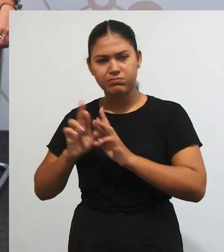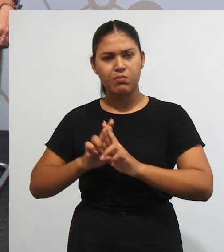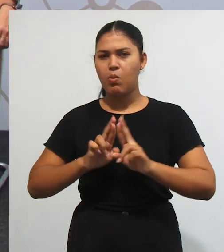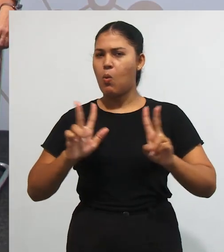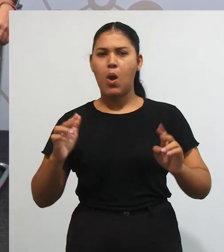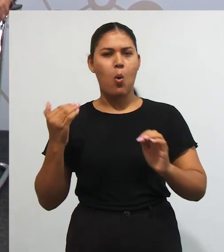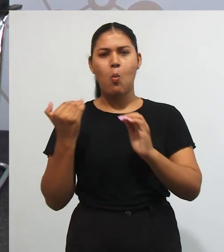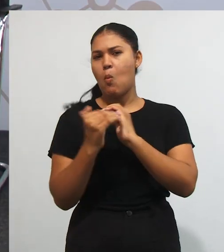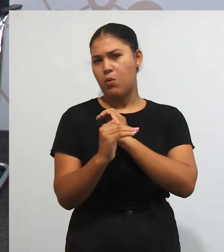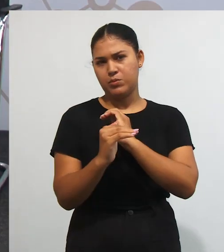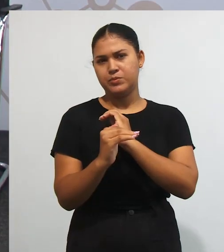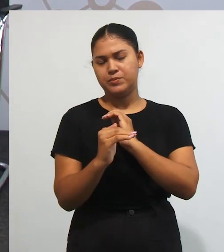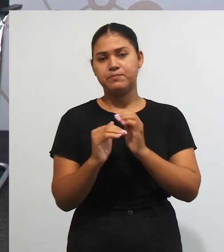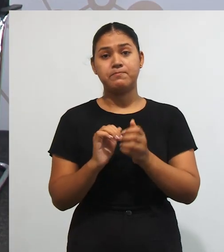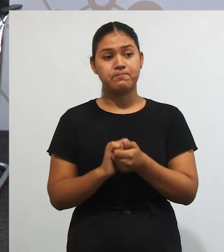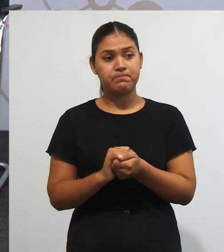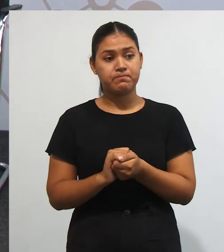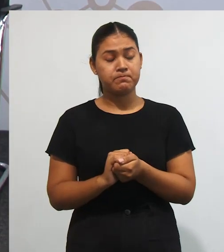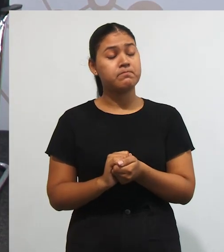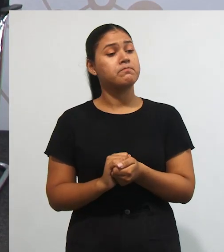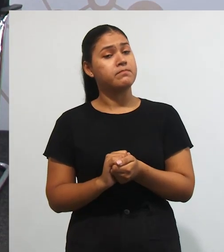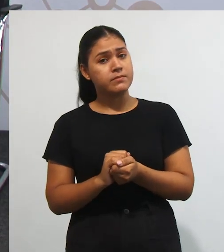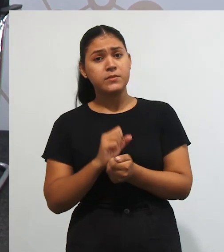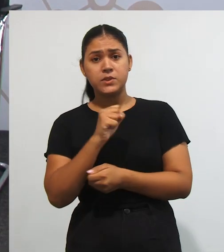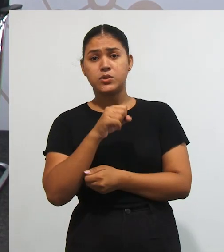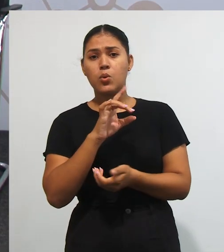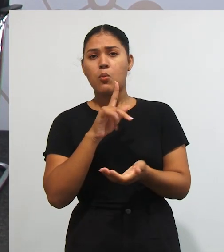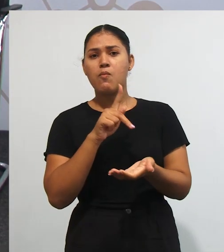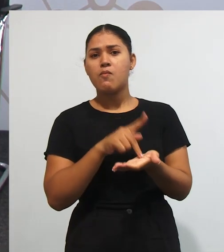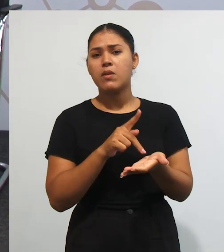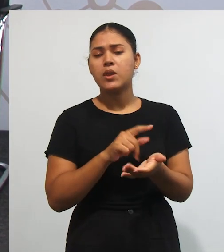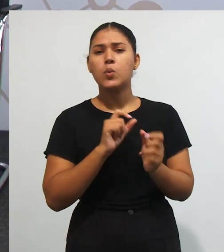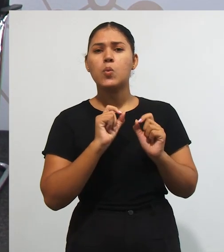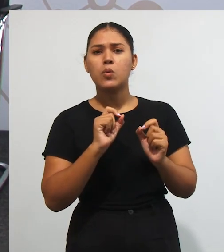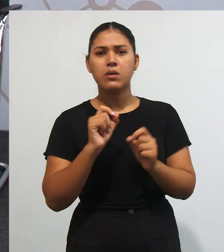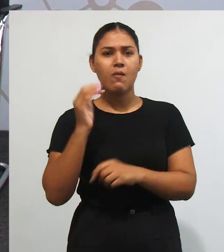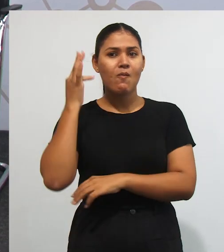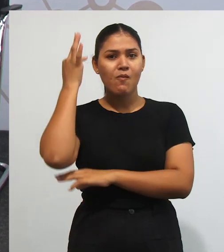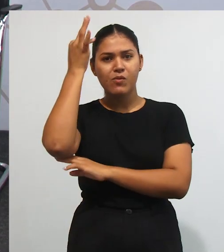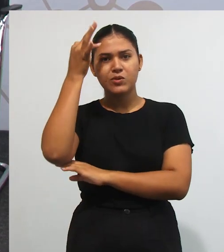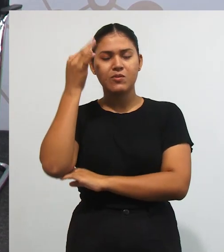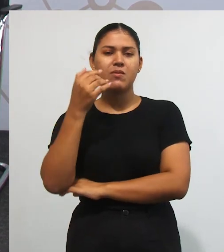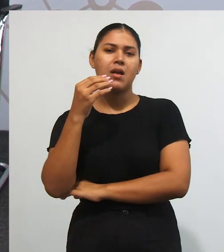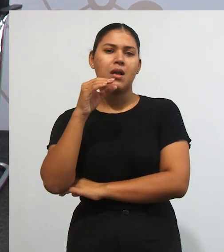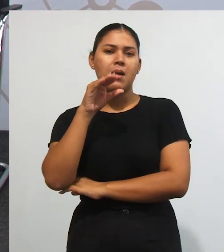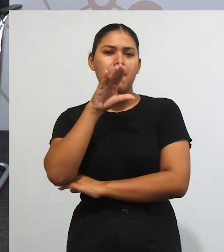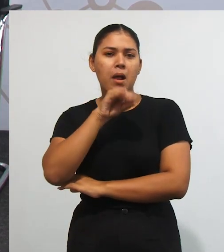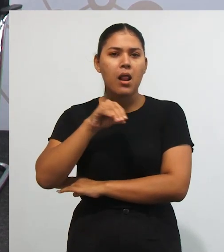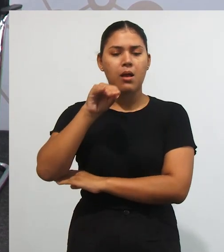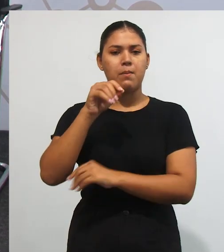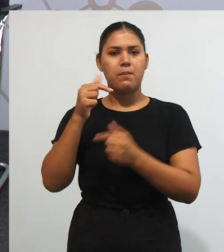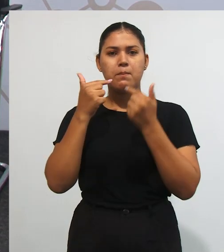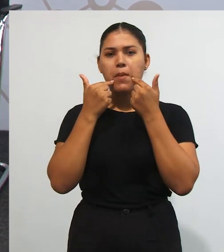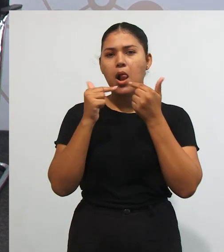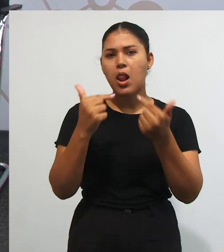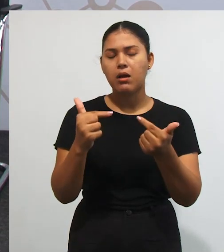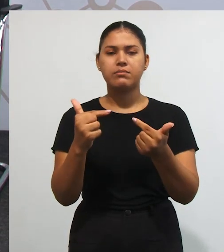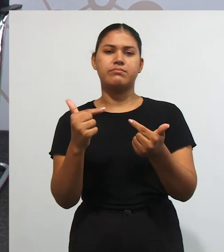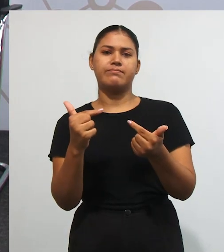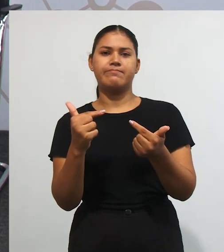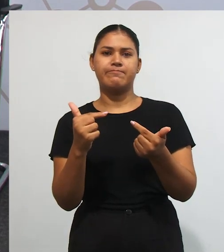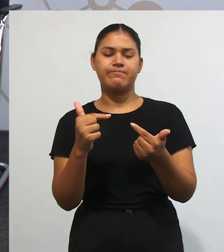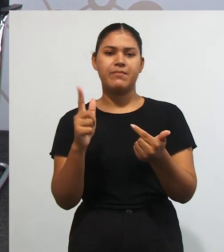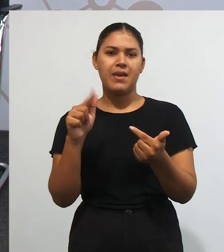seja a linguagem. Na verdade, a linguagem, dentro dessa perspectiva da filosofia da linguagem, é uma visão